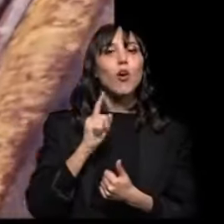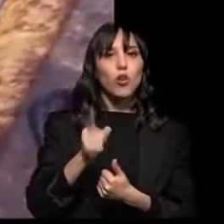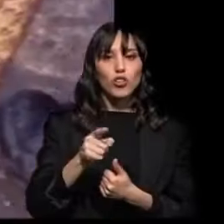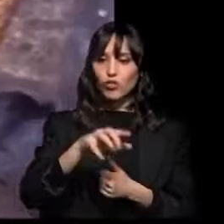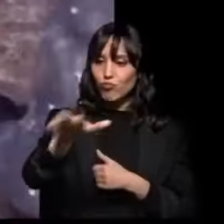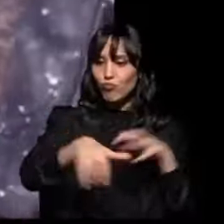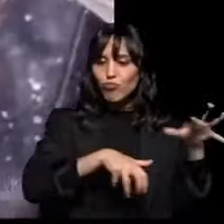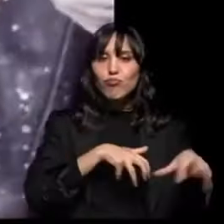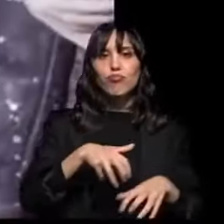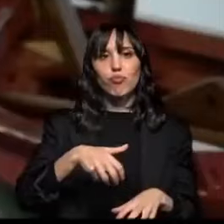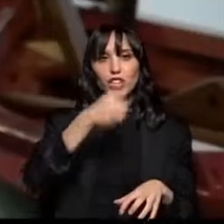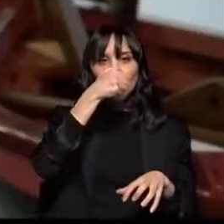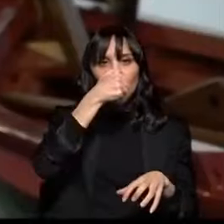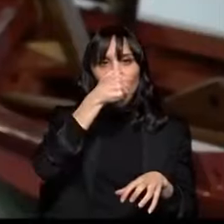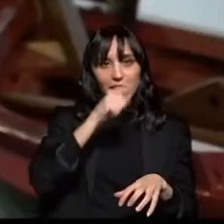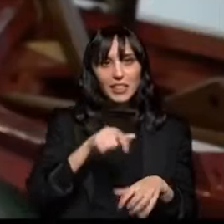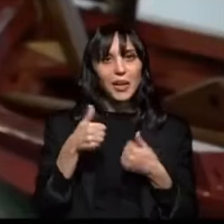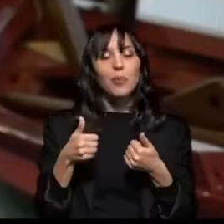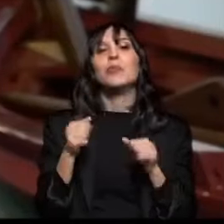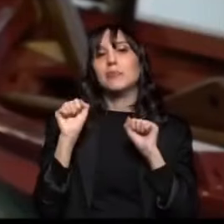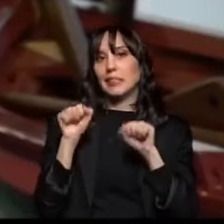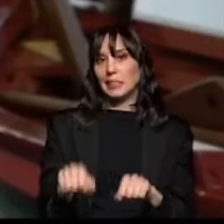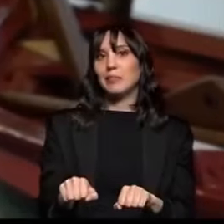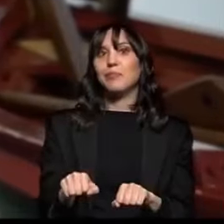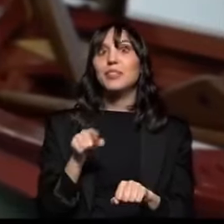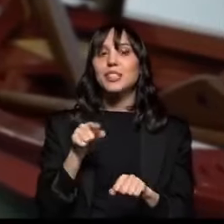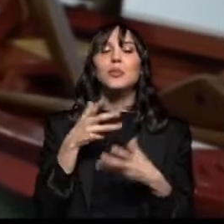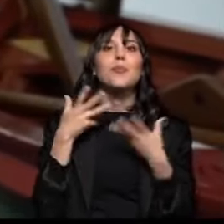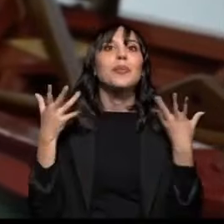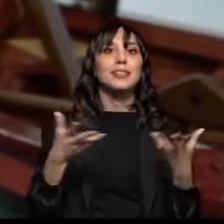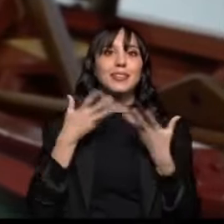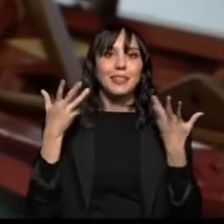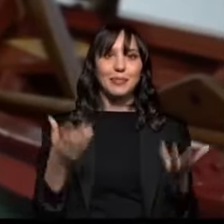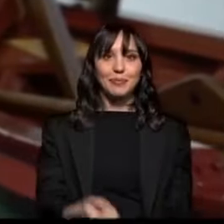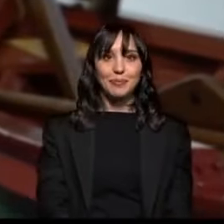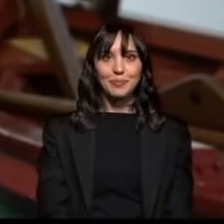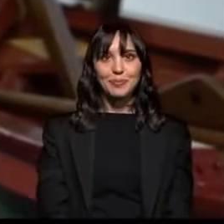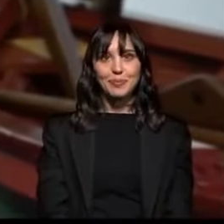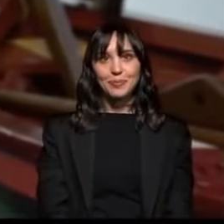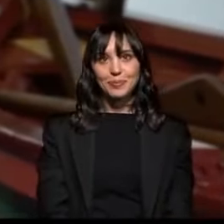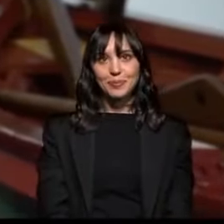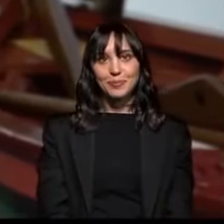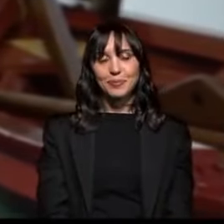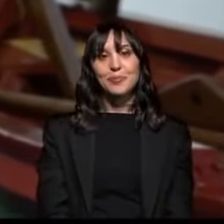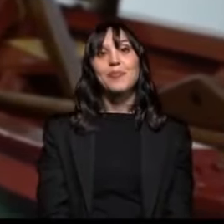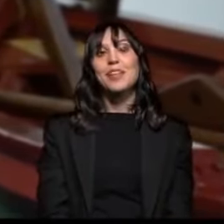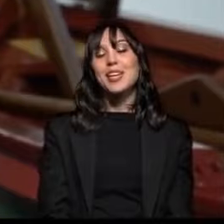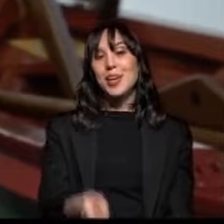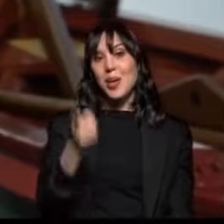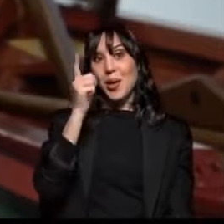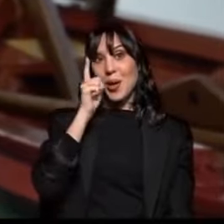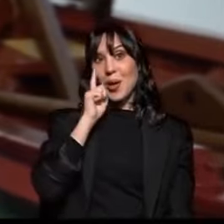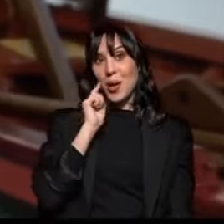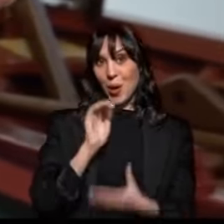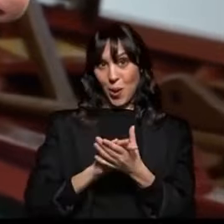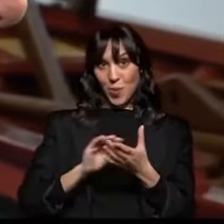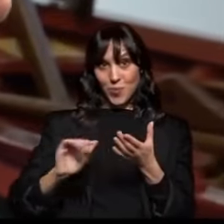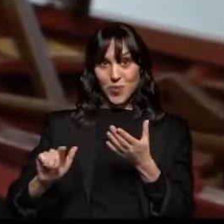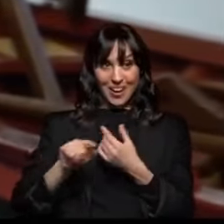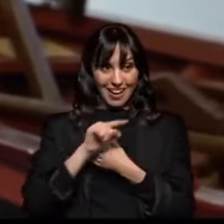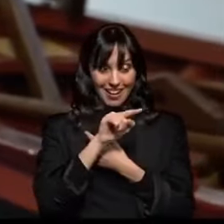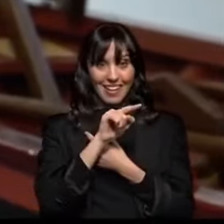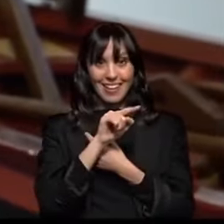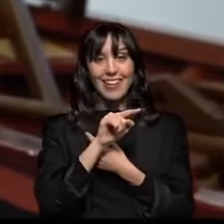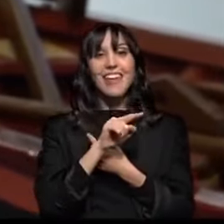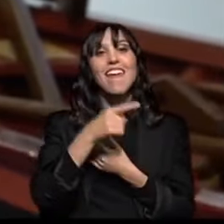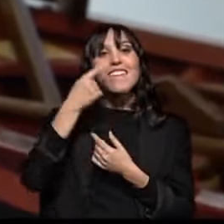quando as redes vêm cheias? Sim, é uma alegria. A mulher do pescador olha para as cavernas do barco. O que é